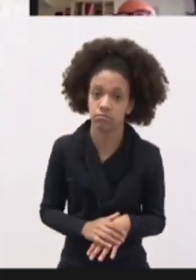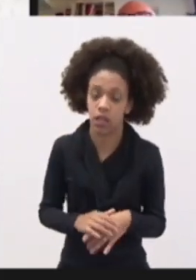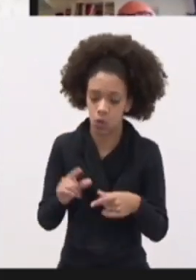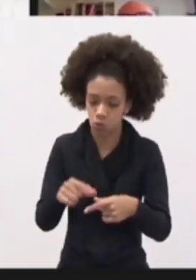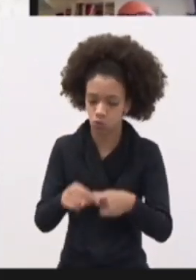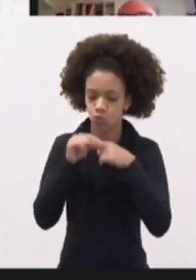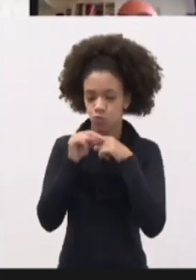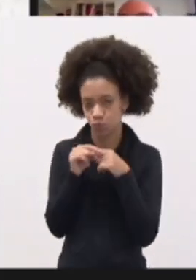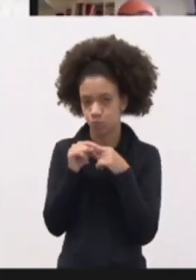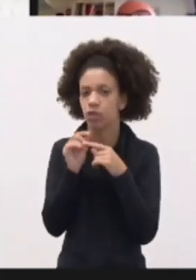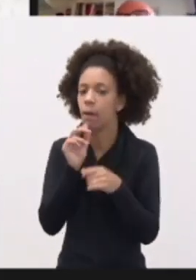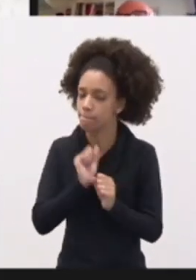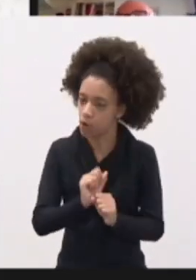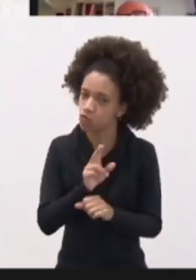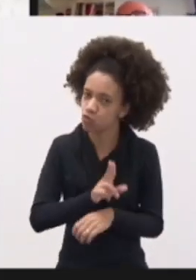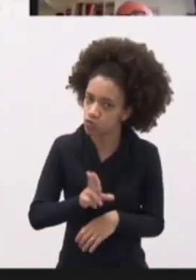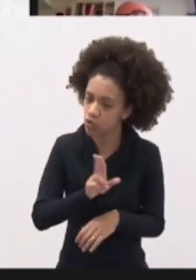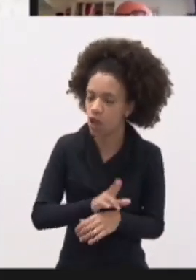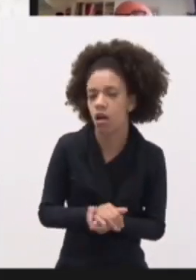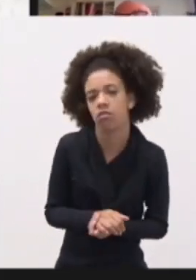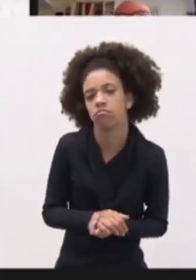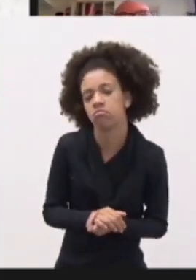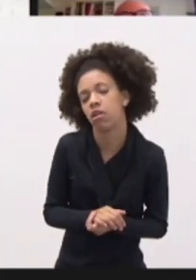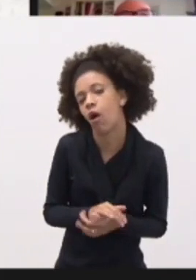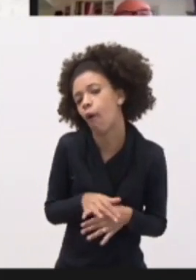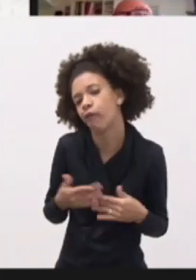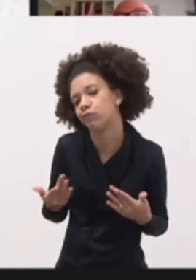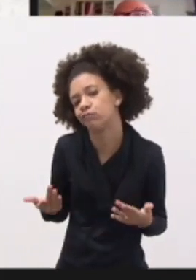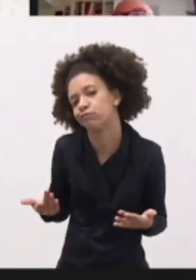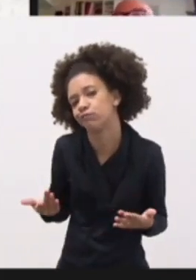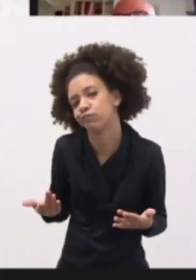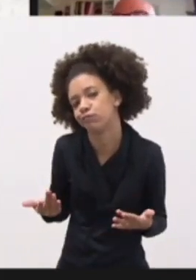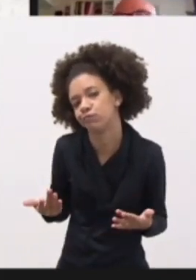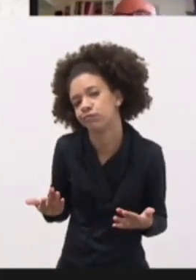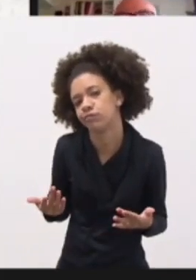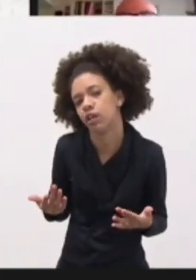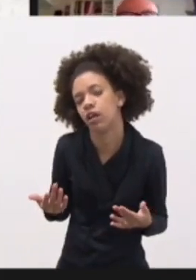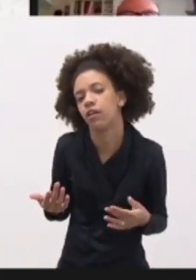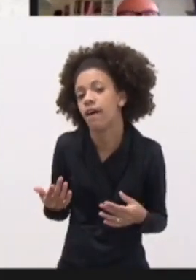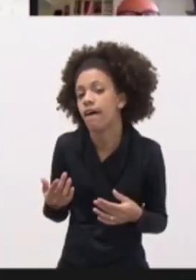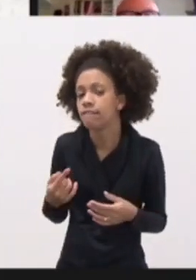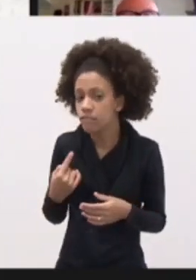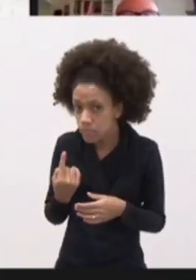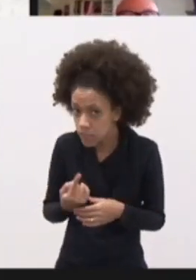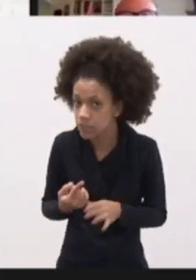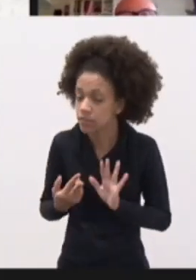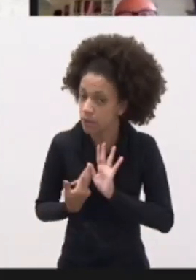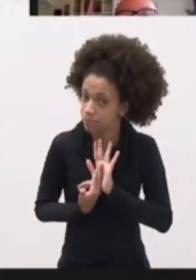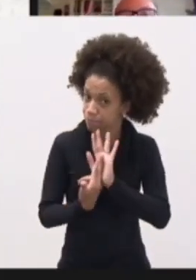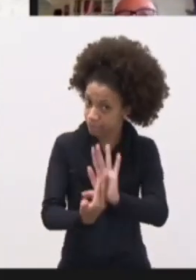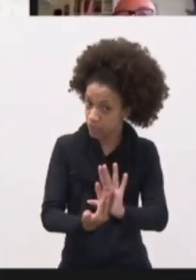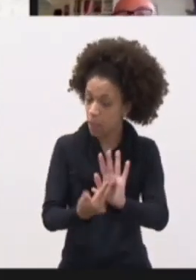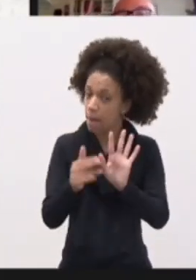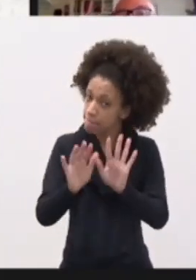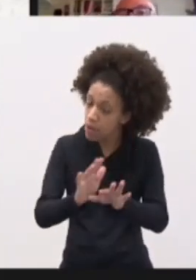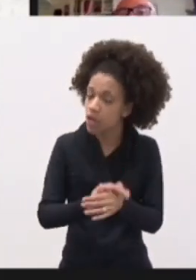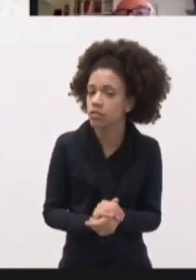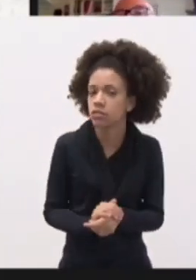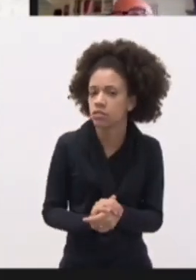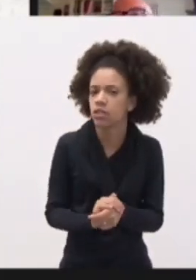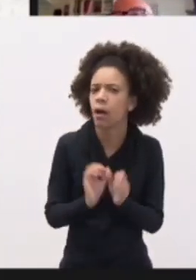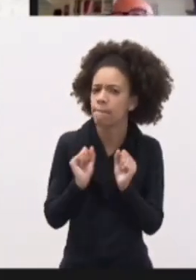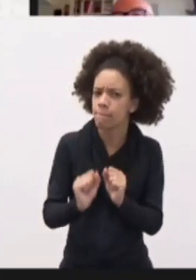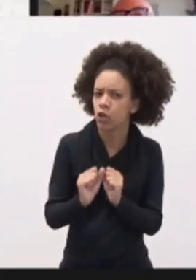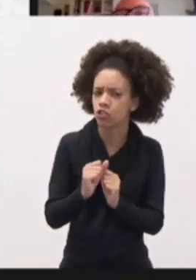Você pode usar desde que desde que você referencie de onde você pegou, né? E você pode então gravar a